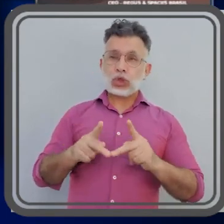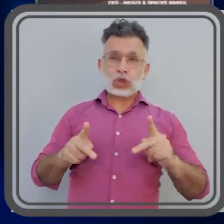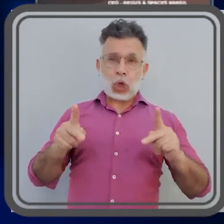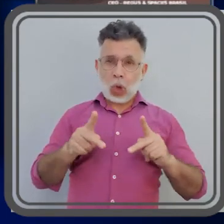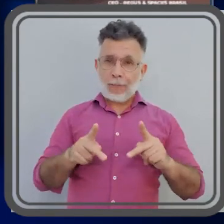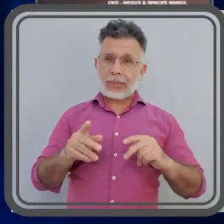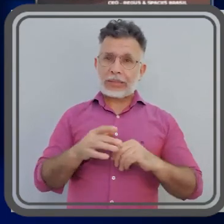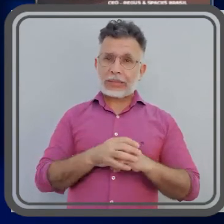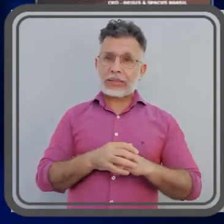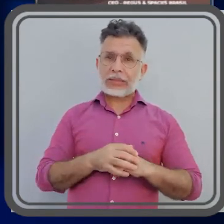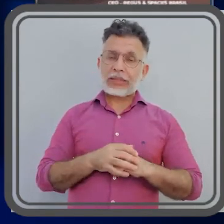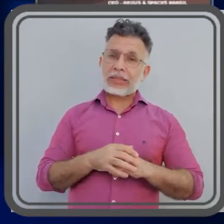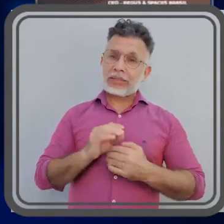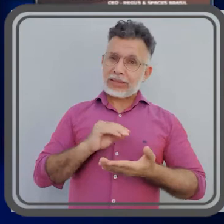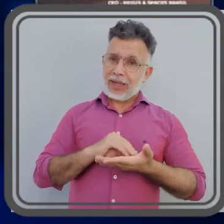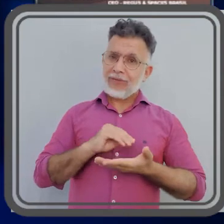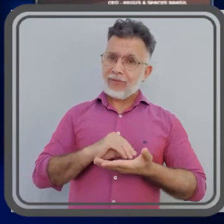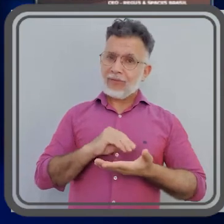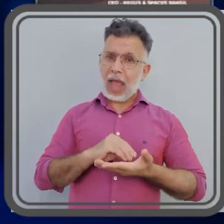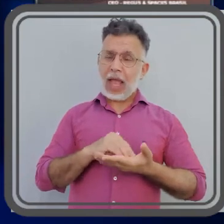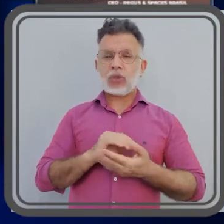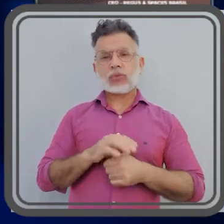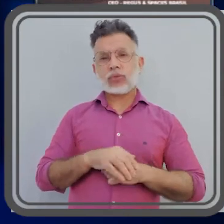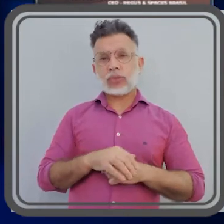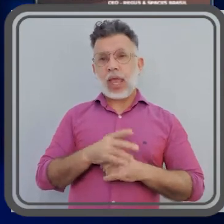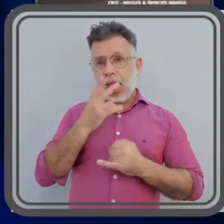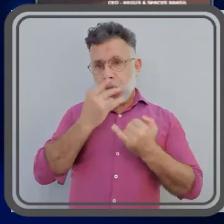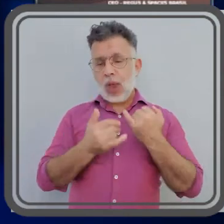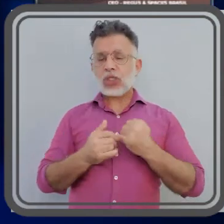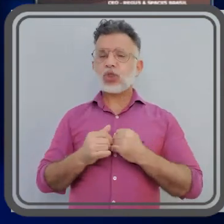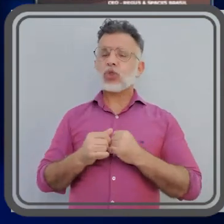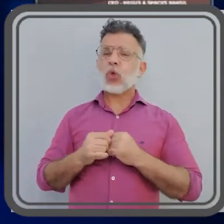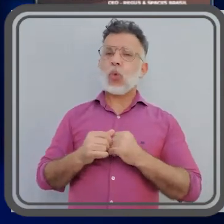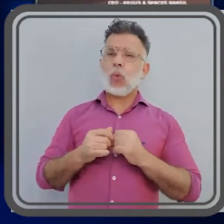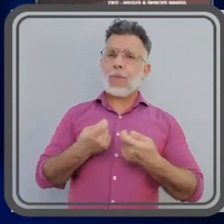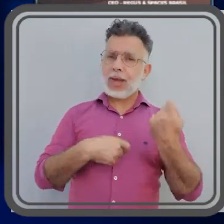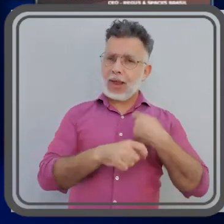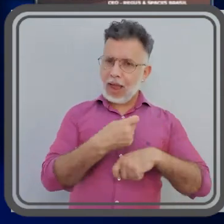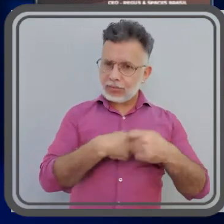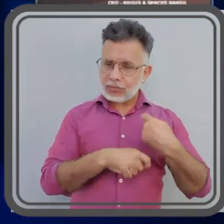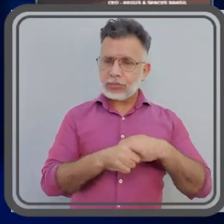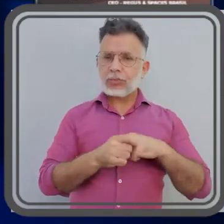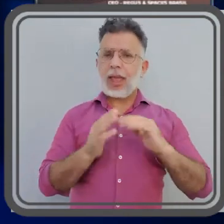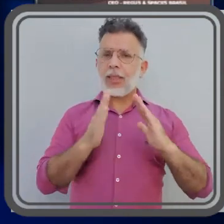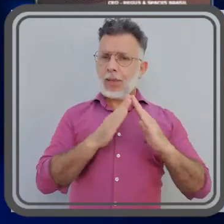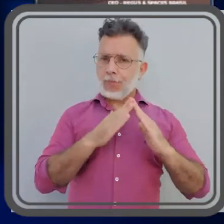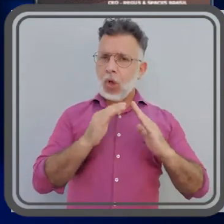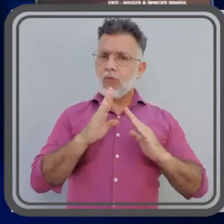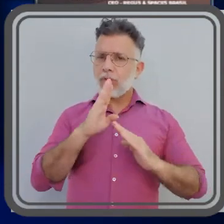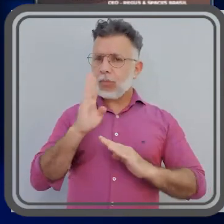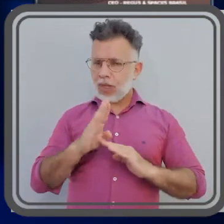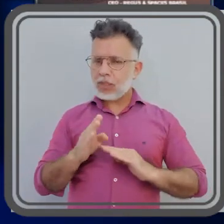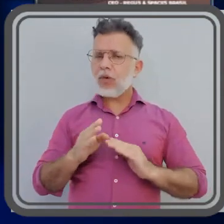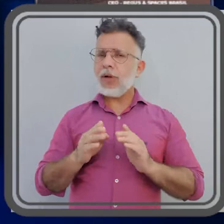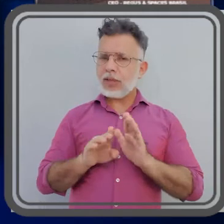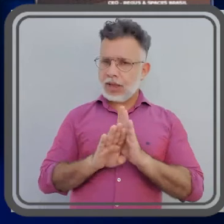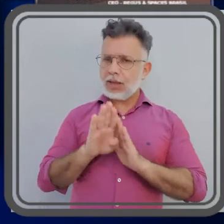muito, muito pequeno no Brasil. Acho que o mercado de imóveis no Brasil tende a crescer bastante ao longo das próximas